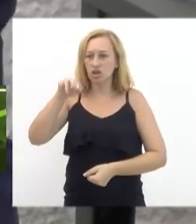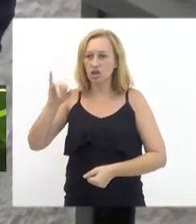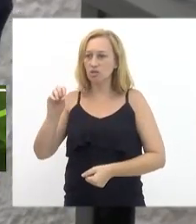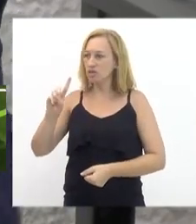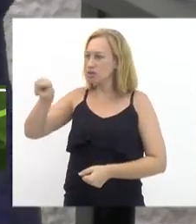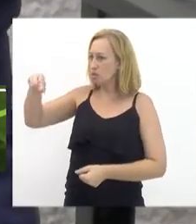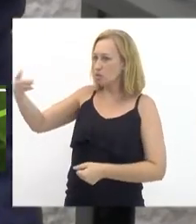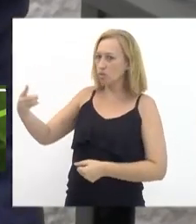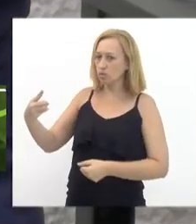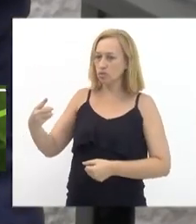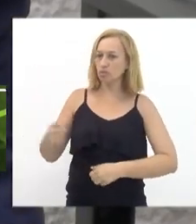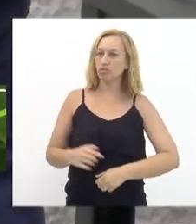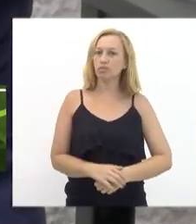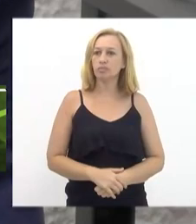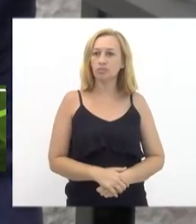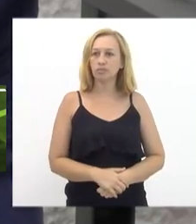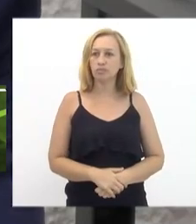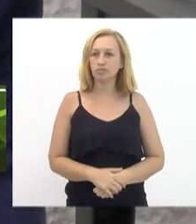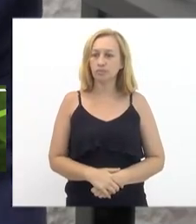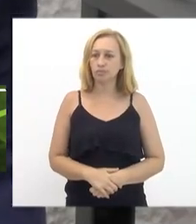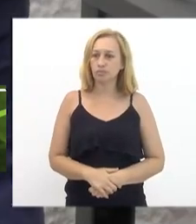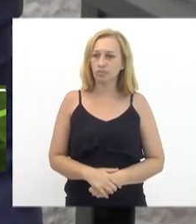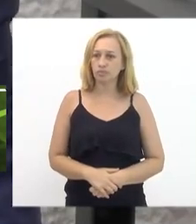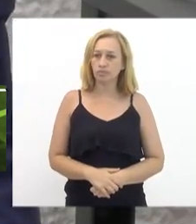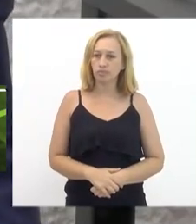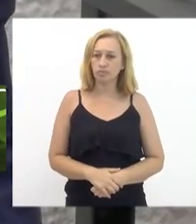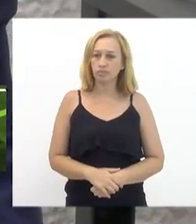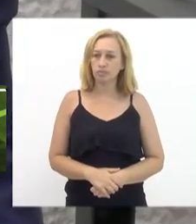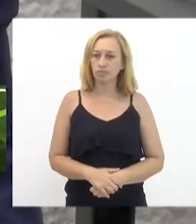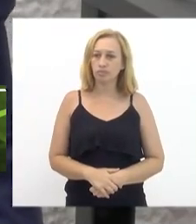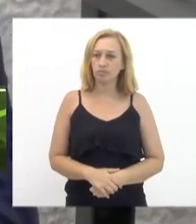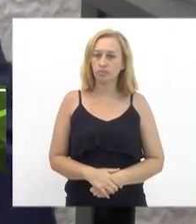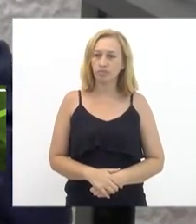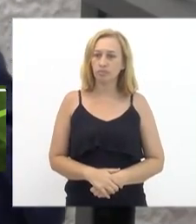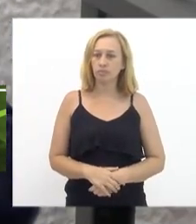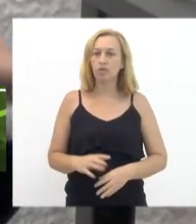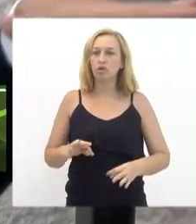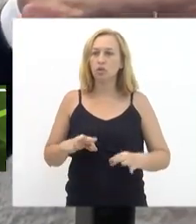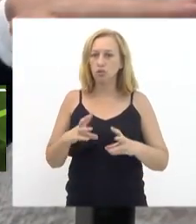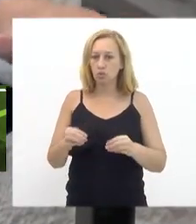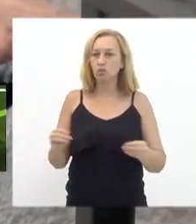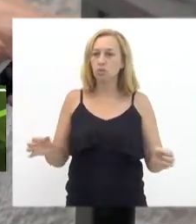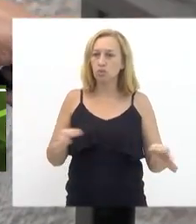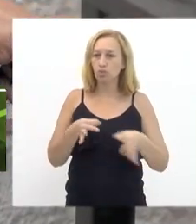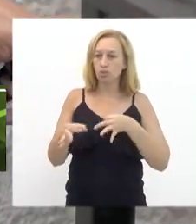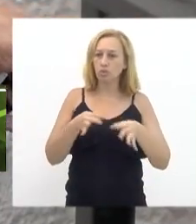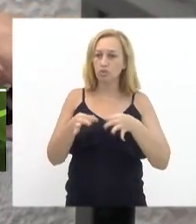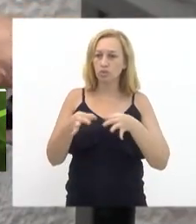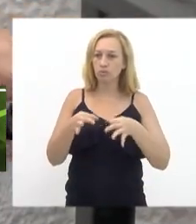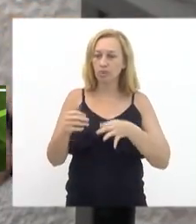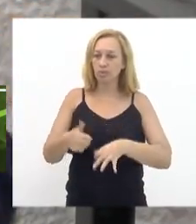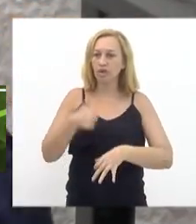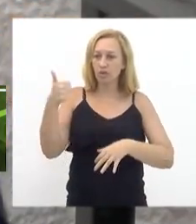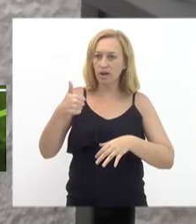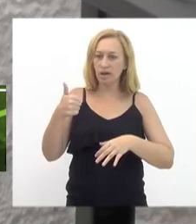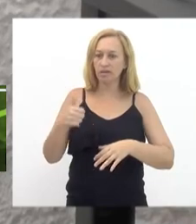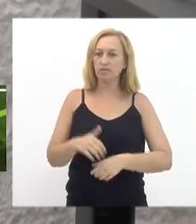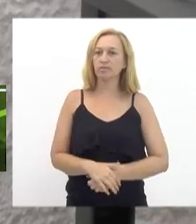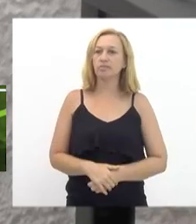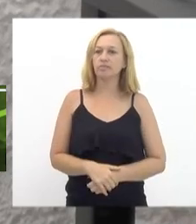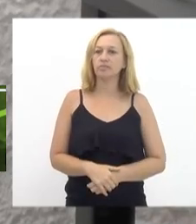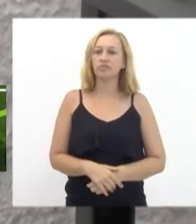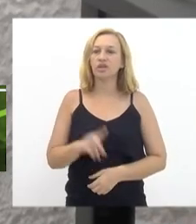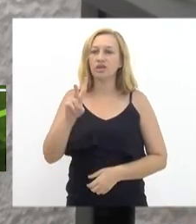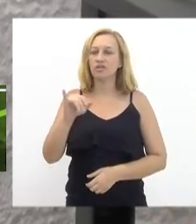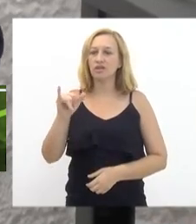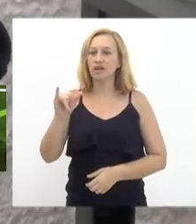Então vai ser mão e Contramão com toda a parte das alças prontos para dizer a gente abrir aquele trânsito e em